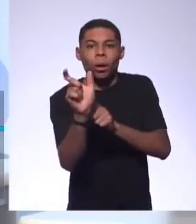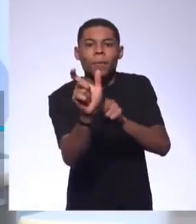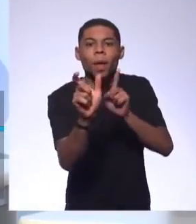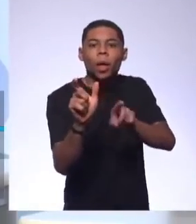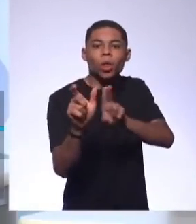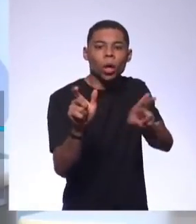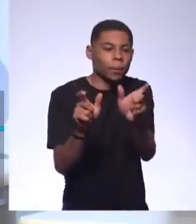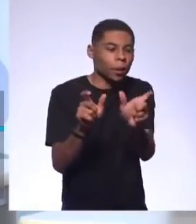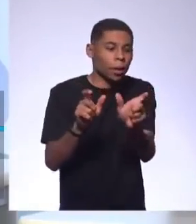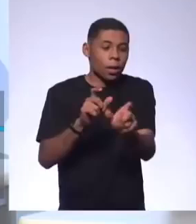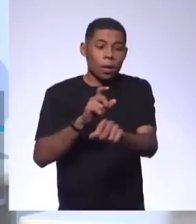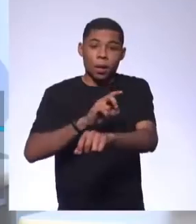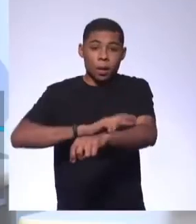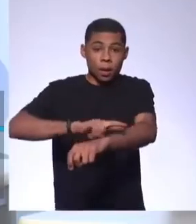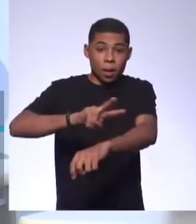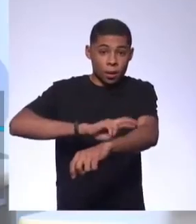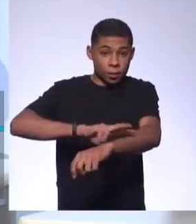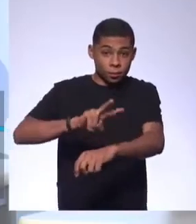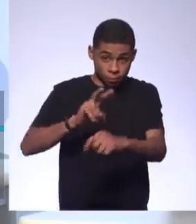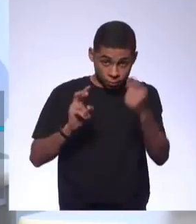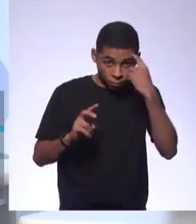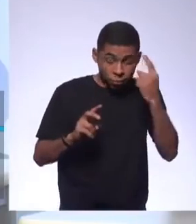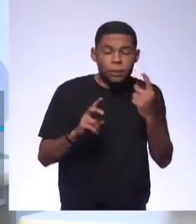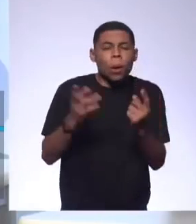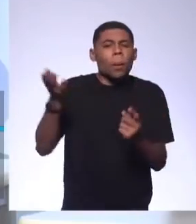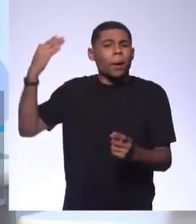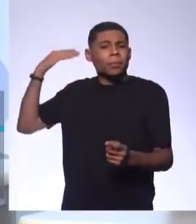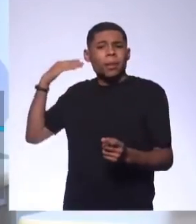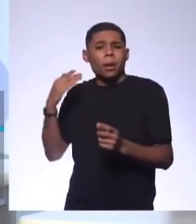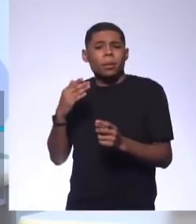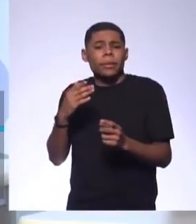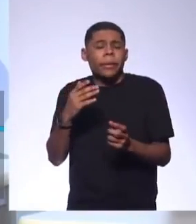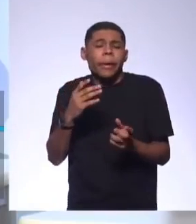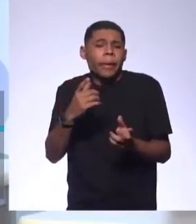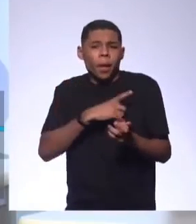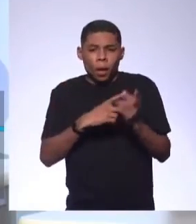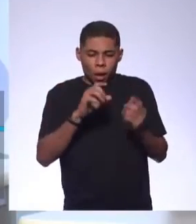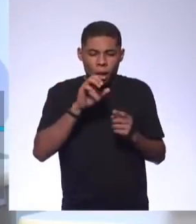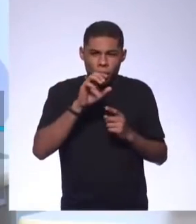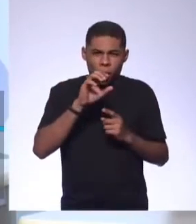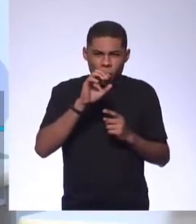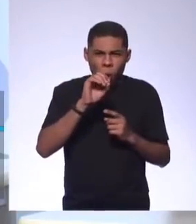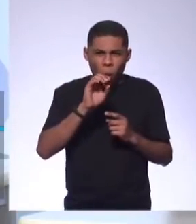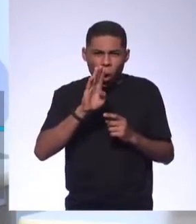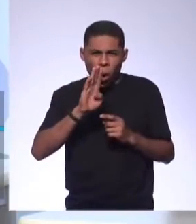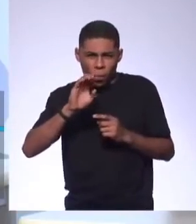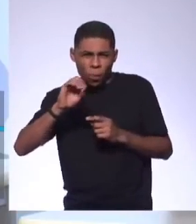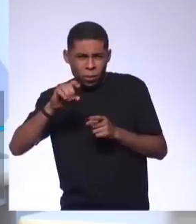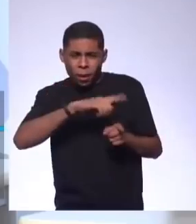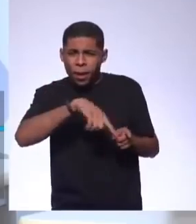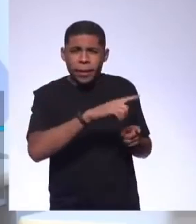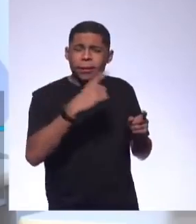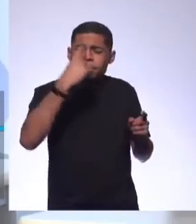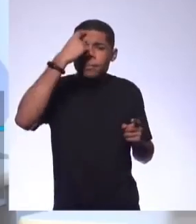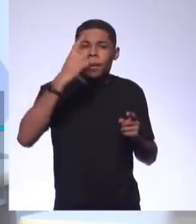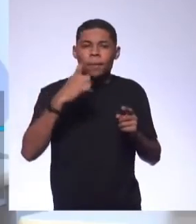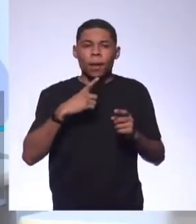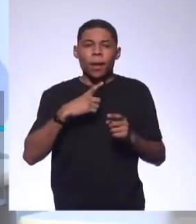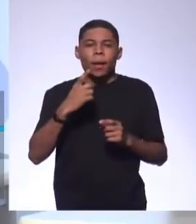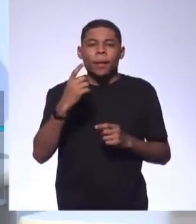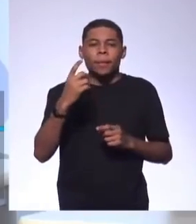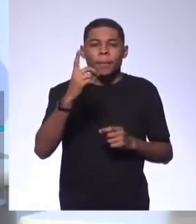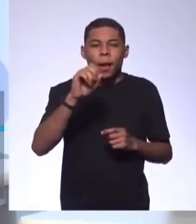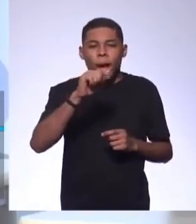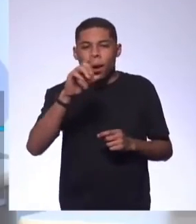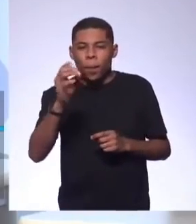etnia, mas esse era o termo utilizado na época, e o Gobineau manteve correspondências aí com Dom Pedro II durante